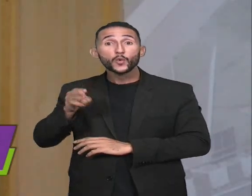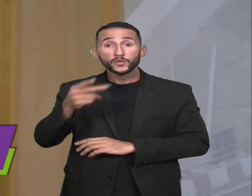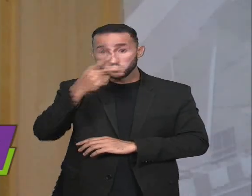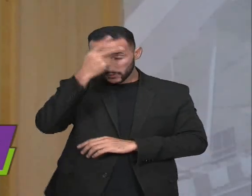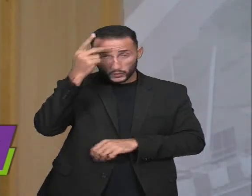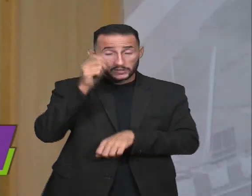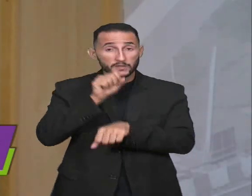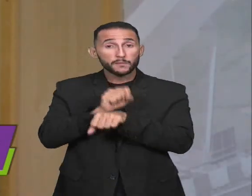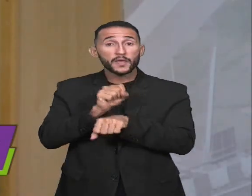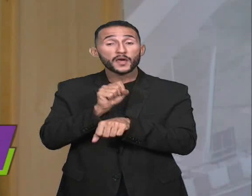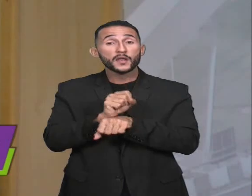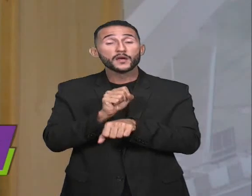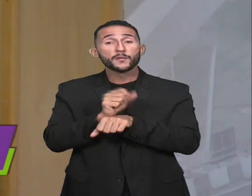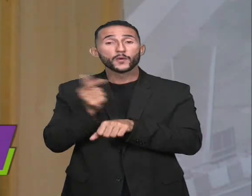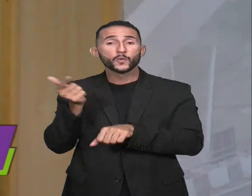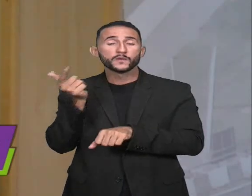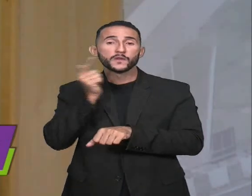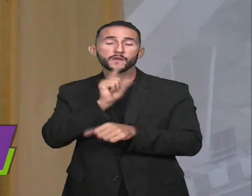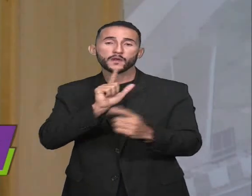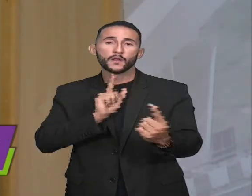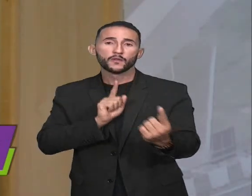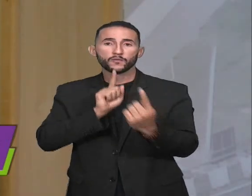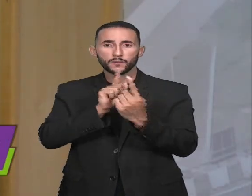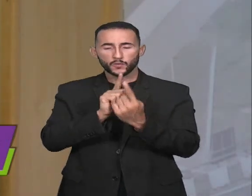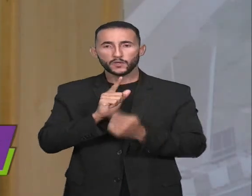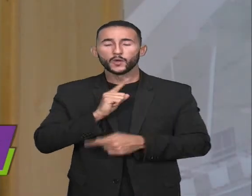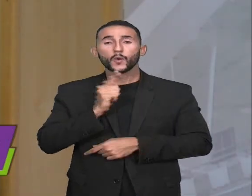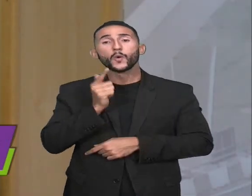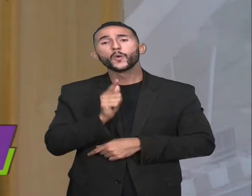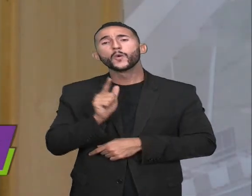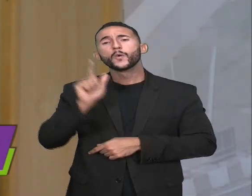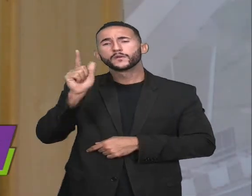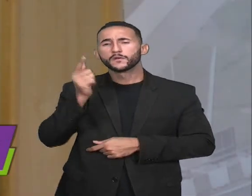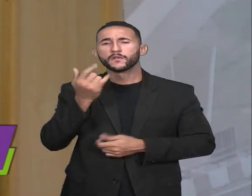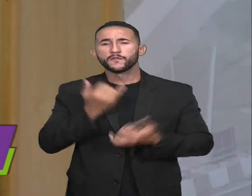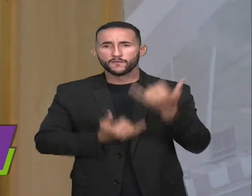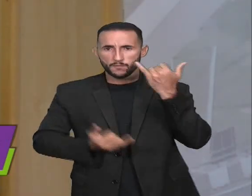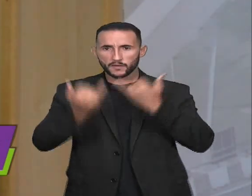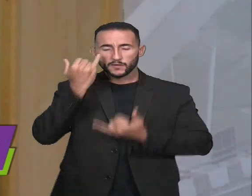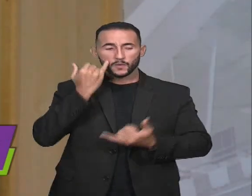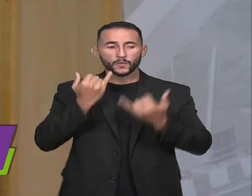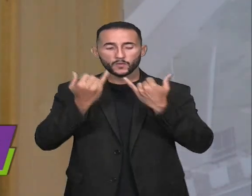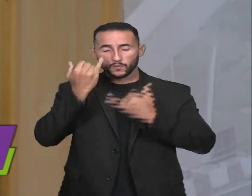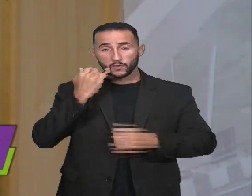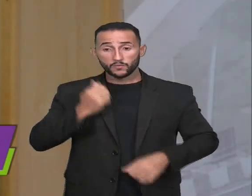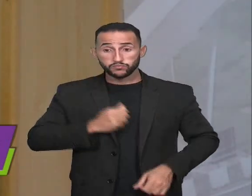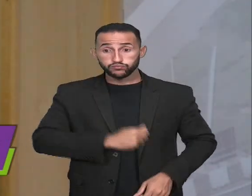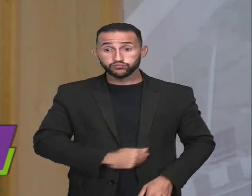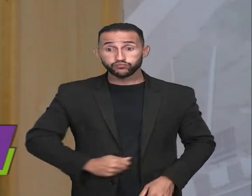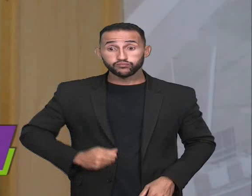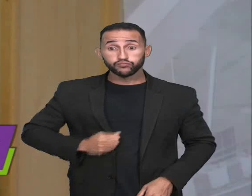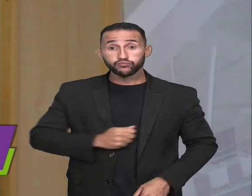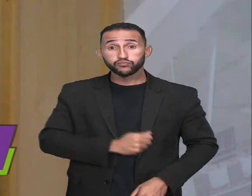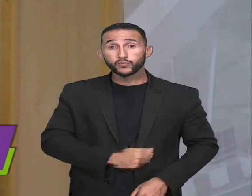um absurdo aí tem outros dados aqui também o ultrassom abdominal 108.000